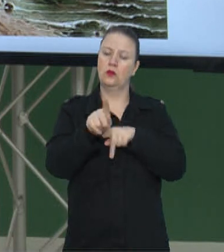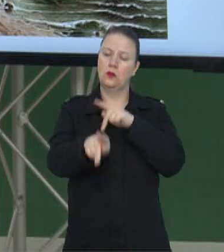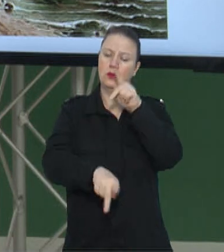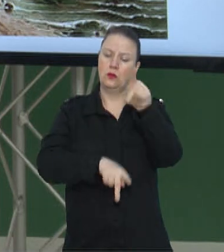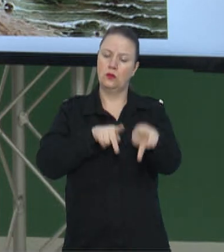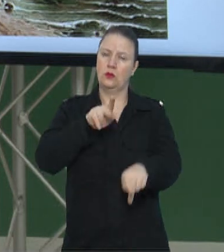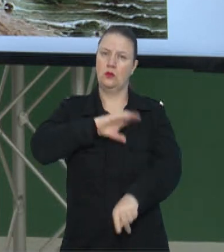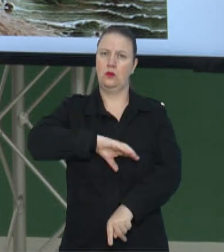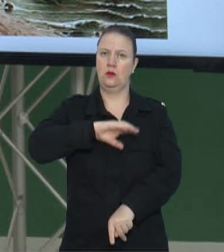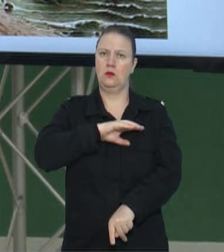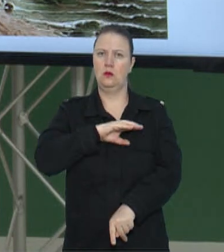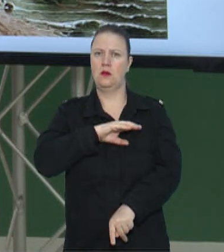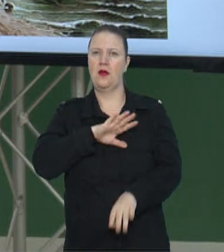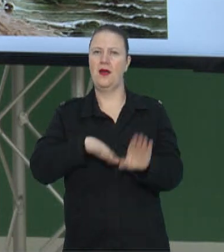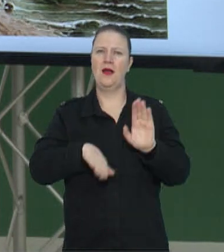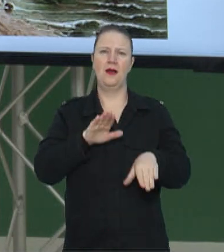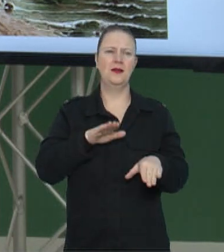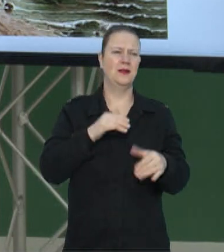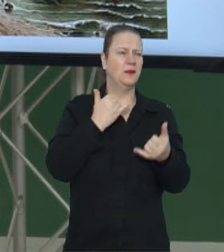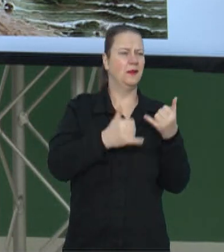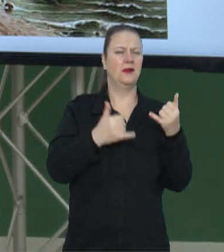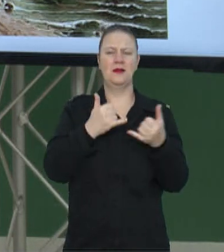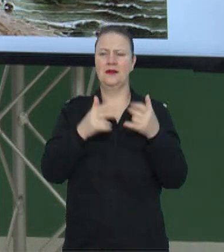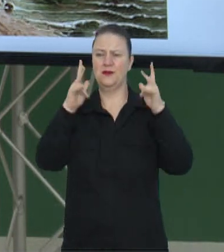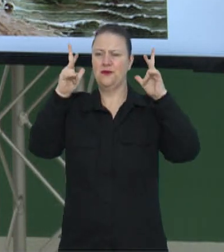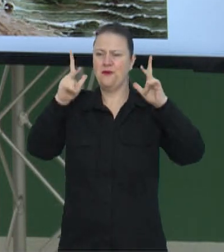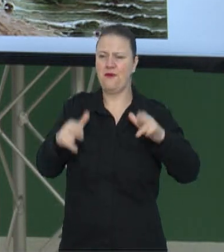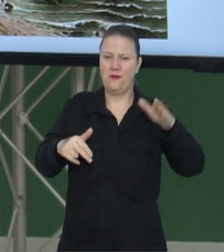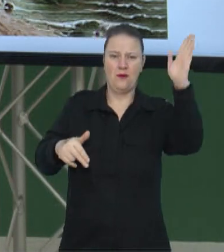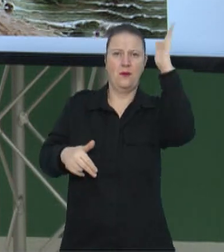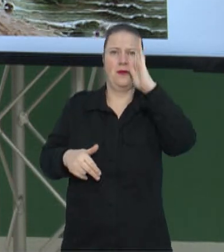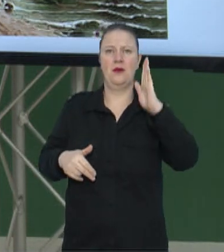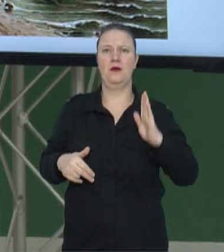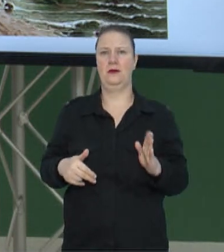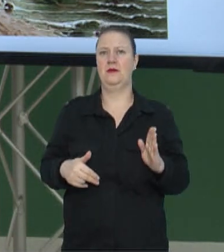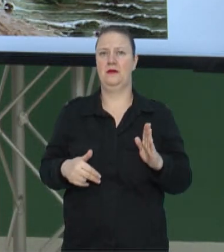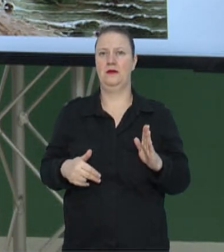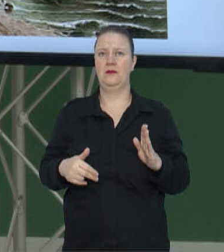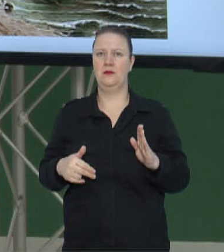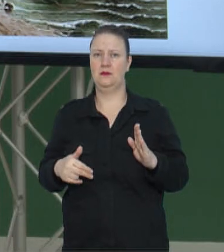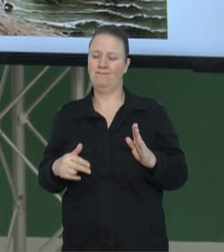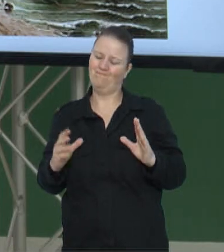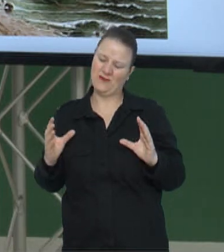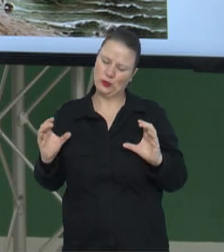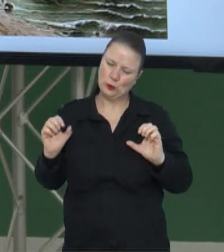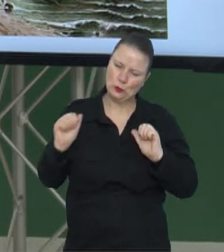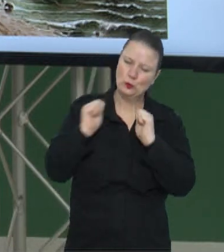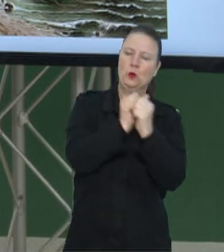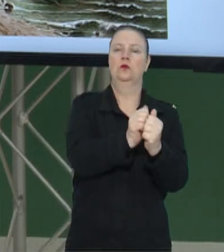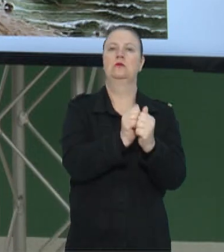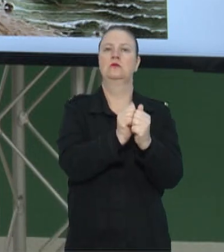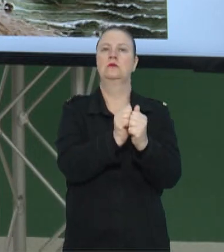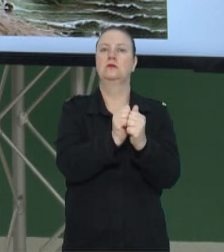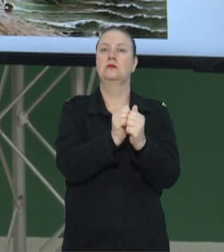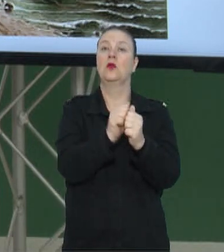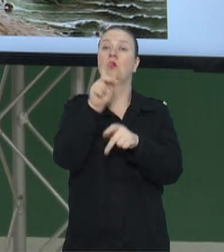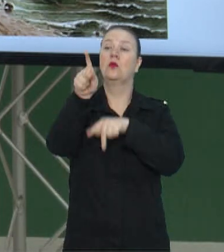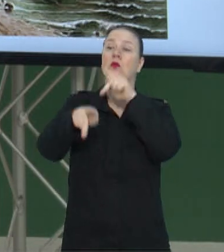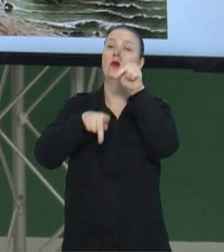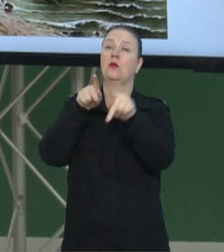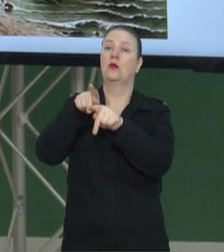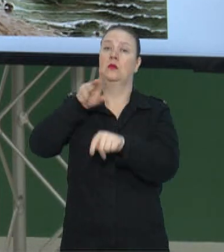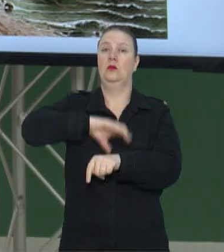se mistura, se confunde com a nossa própria história, enquanto Brasil, enquanto população, e nós podemos dizer que eles são